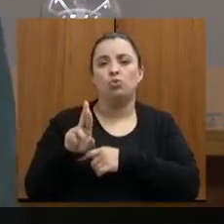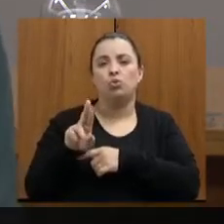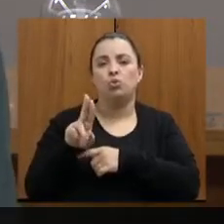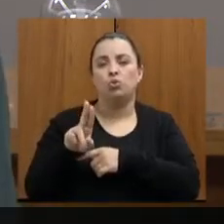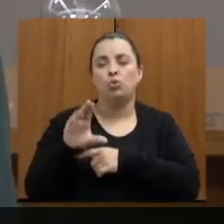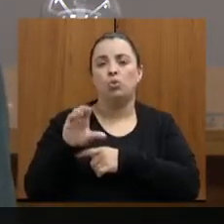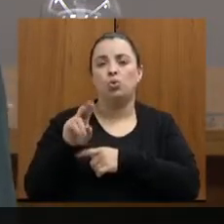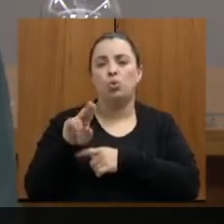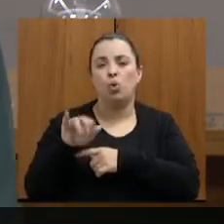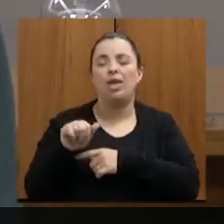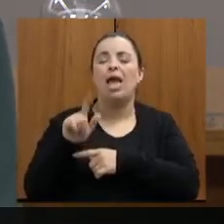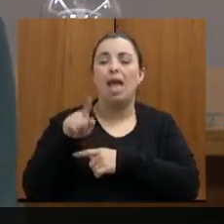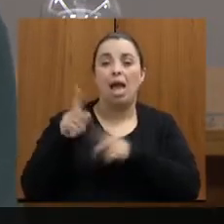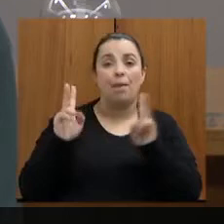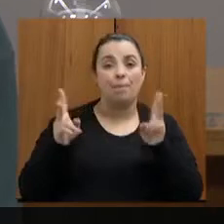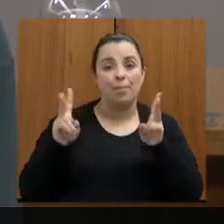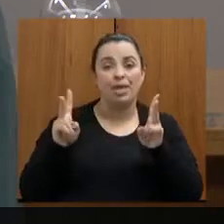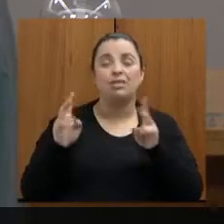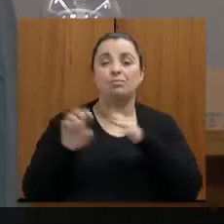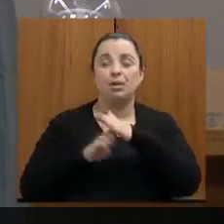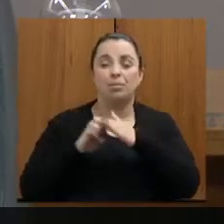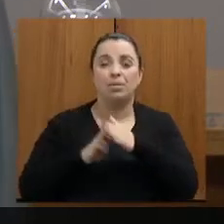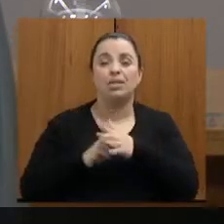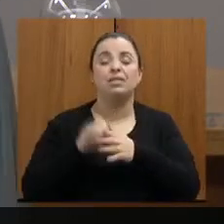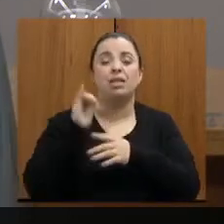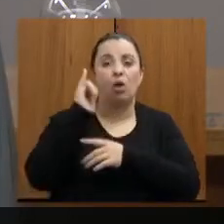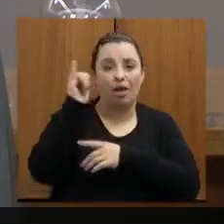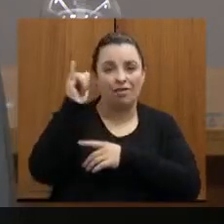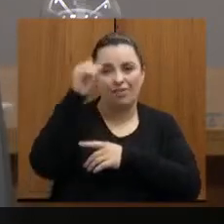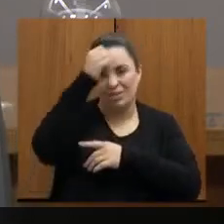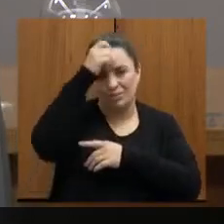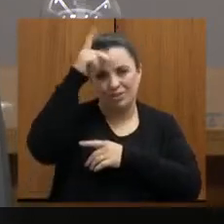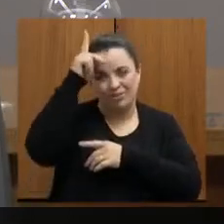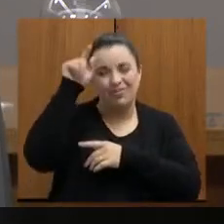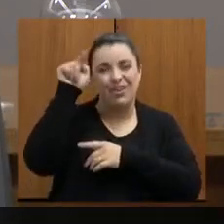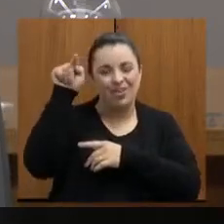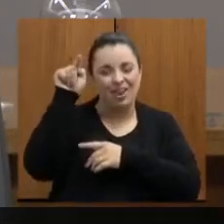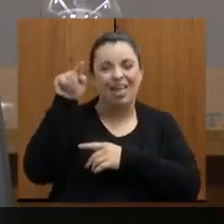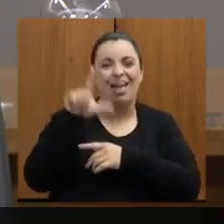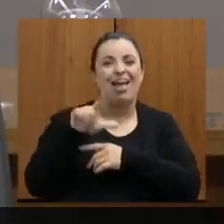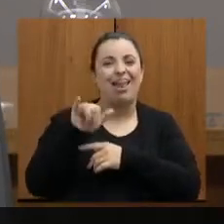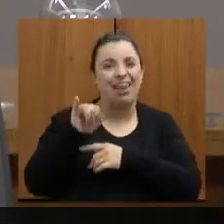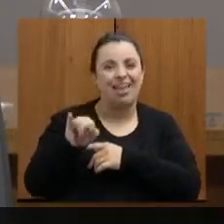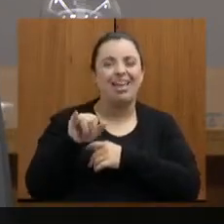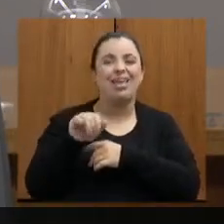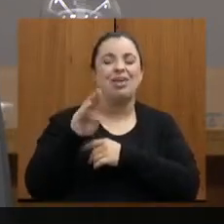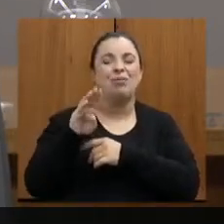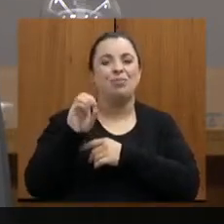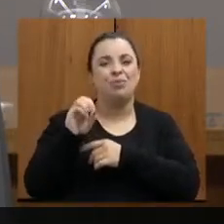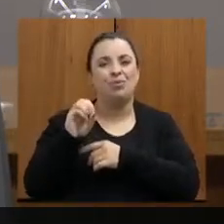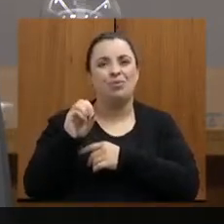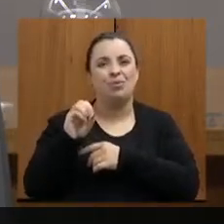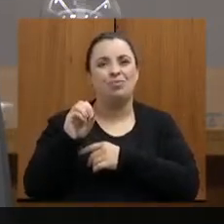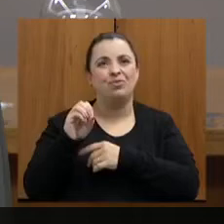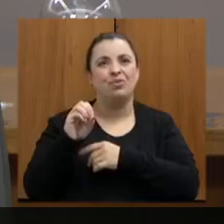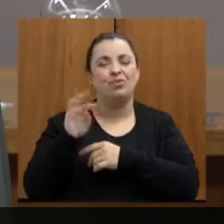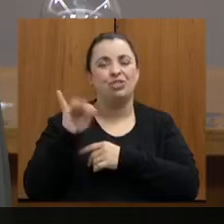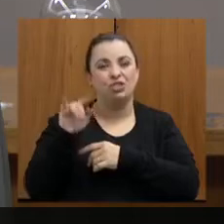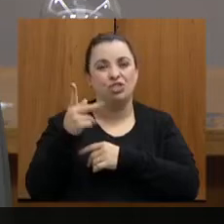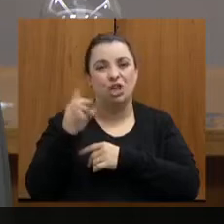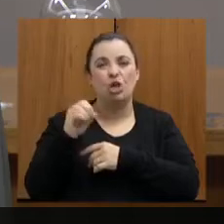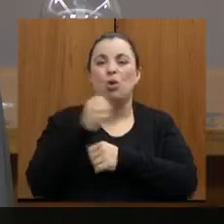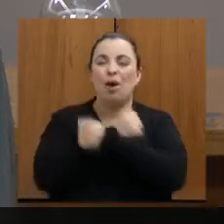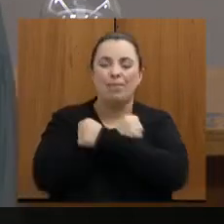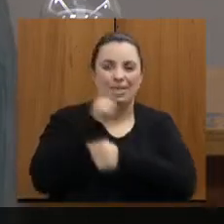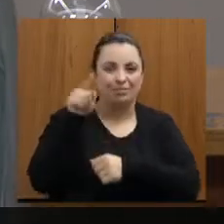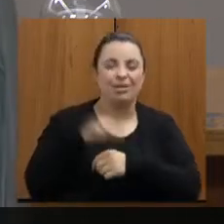ficar tudo junto lá então avisar o prefeito lei Prefeito porteiro Manda um abraço para eles para que a